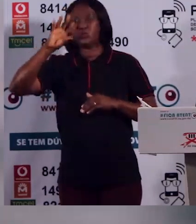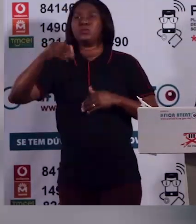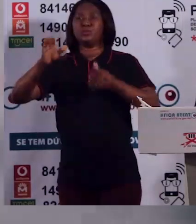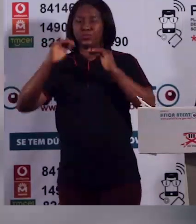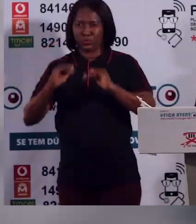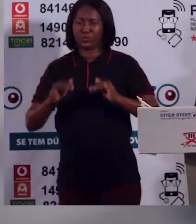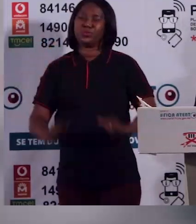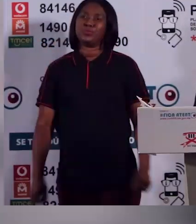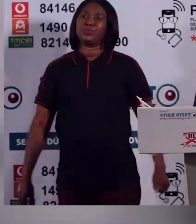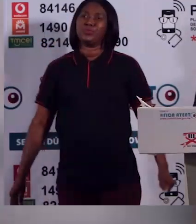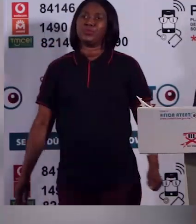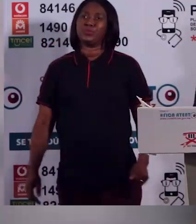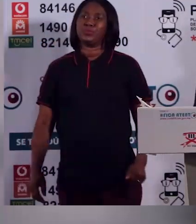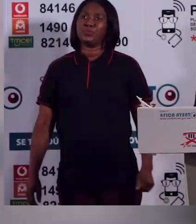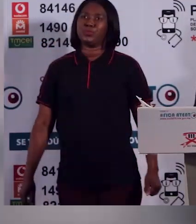por favor.